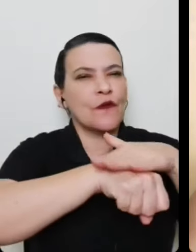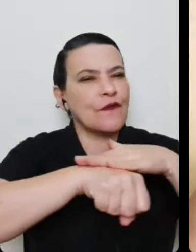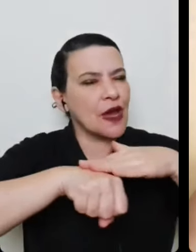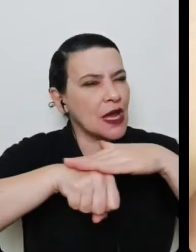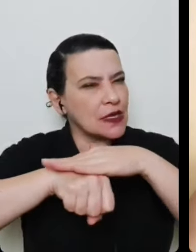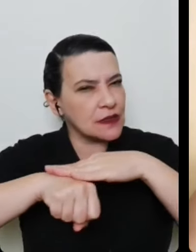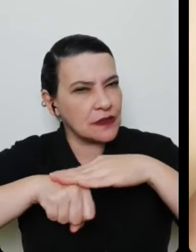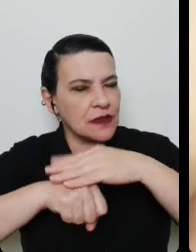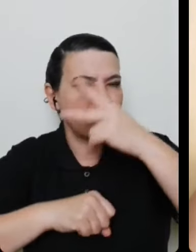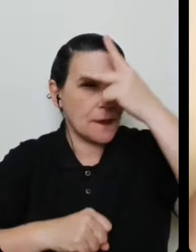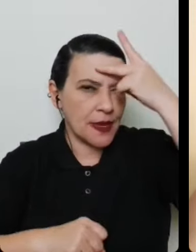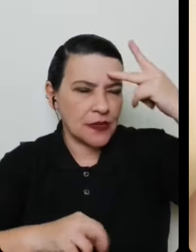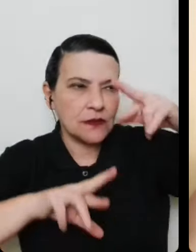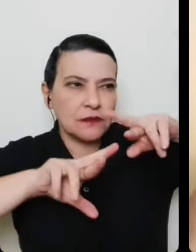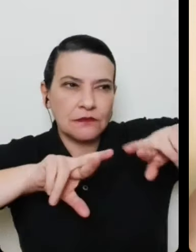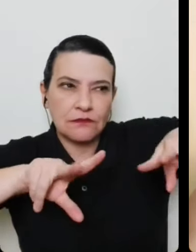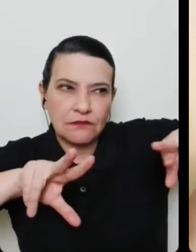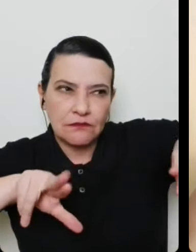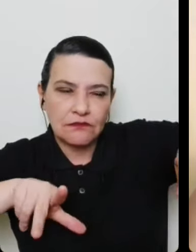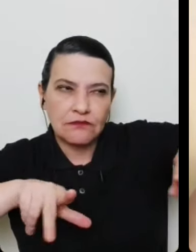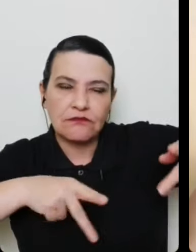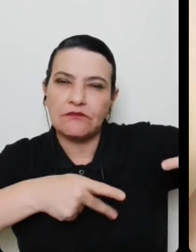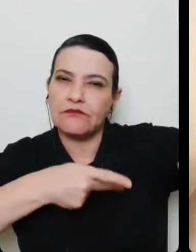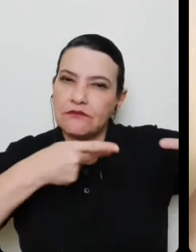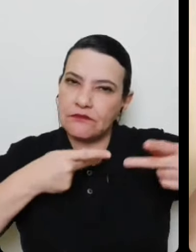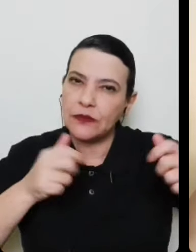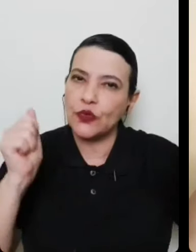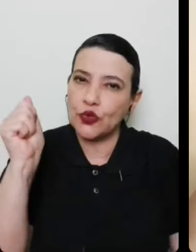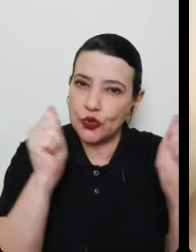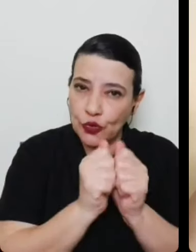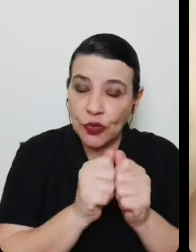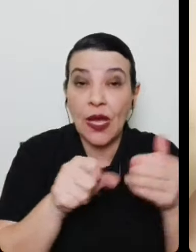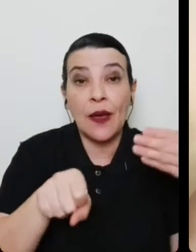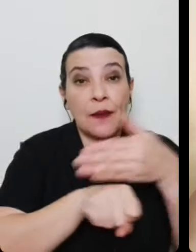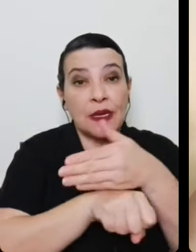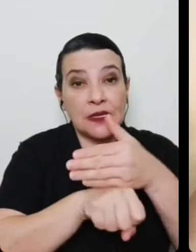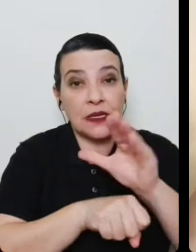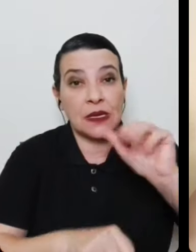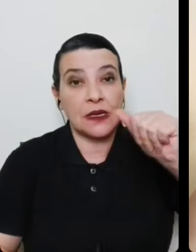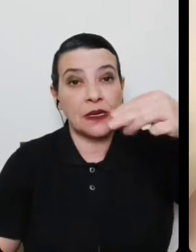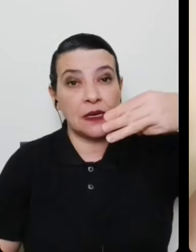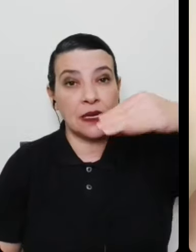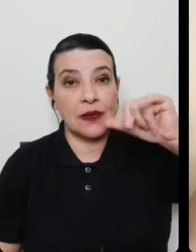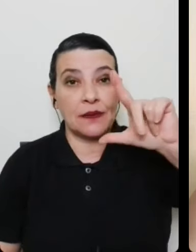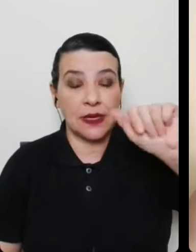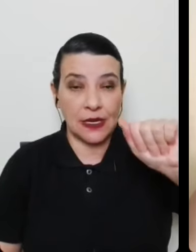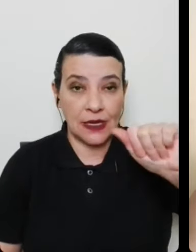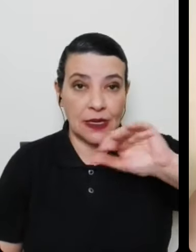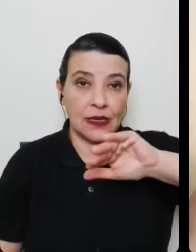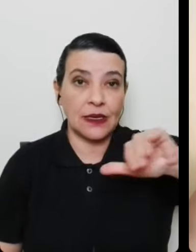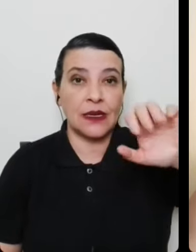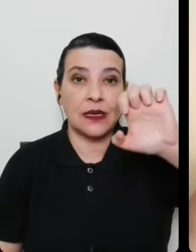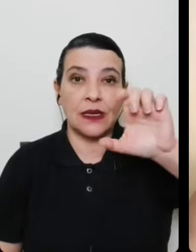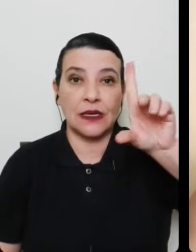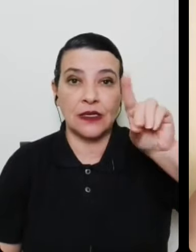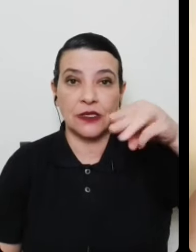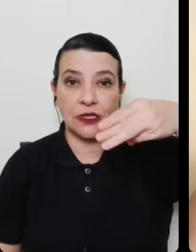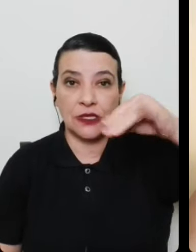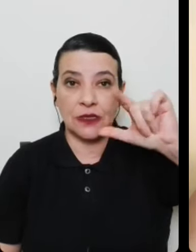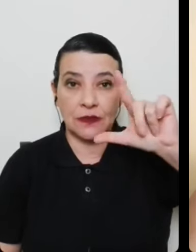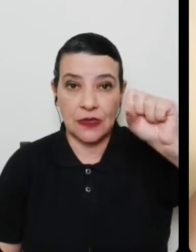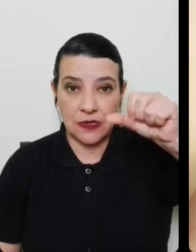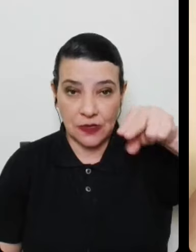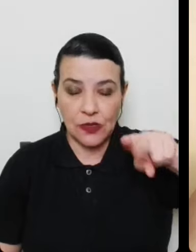trazer pessoas, trazer. A gente teve aí a participação da Camila, do Edmilson, que são pessoas que também estão atuantes